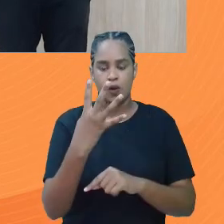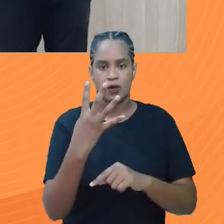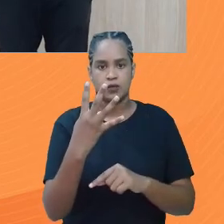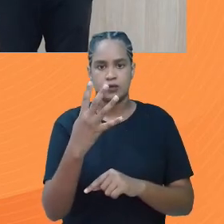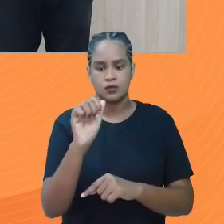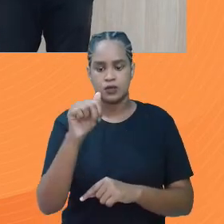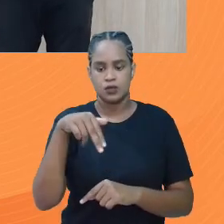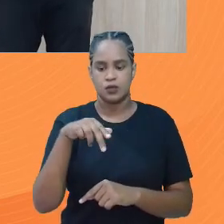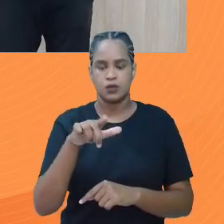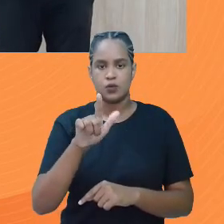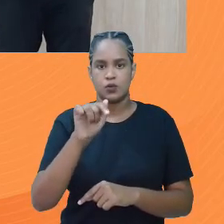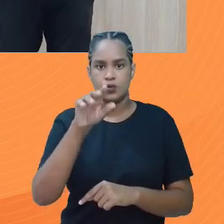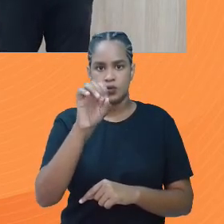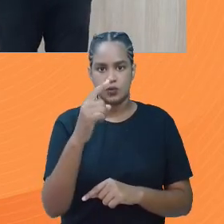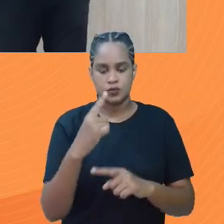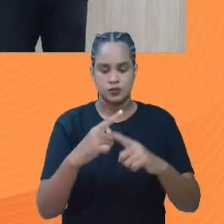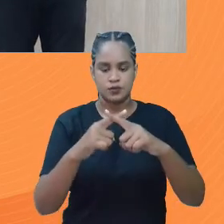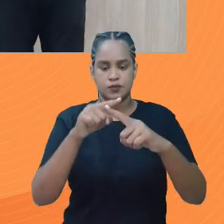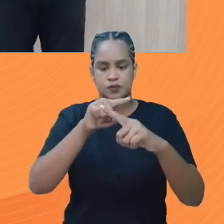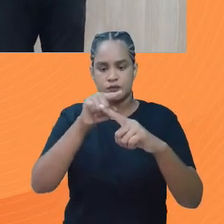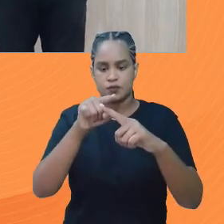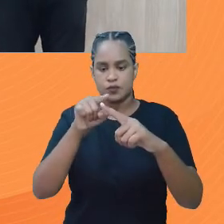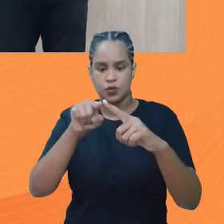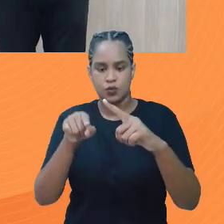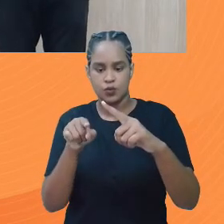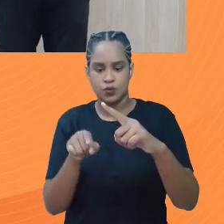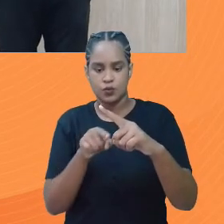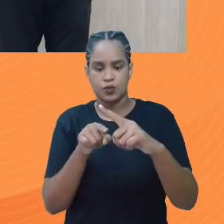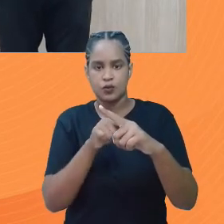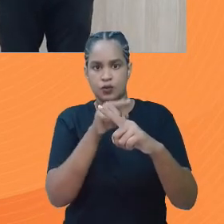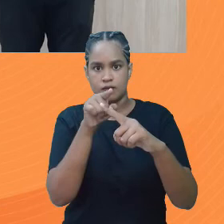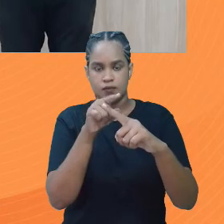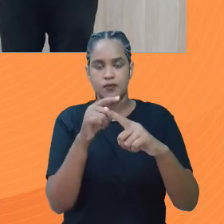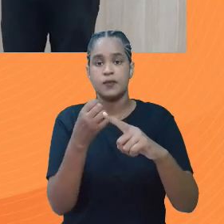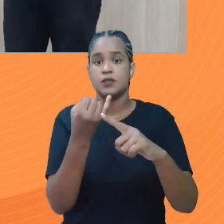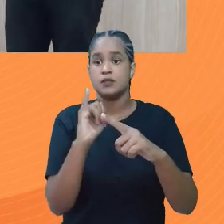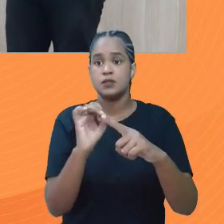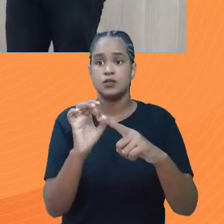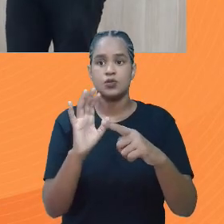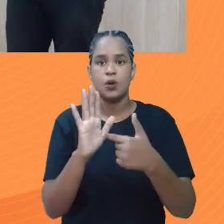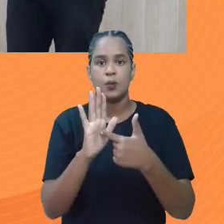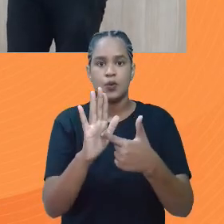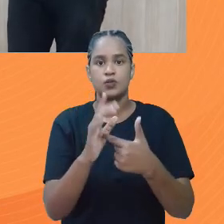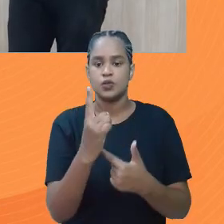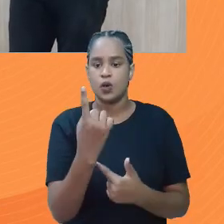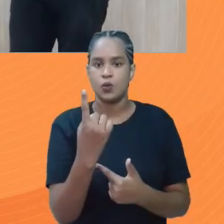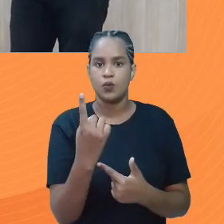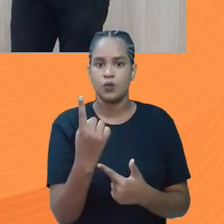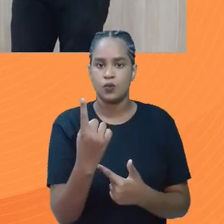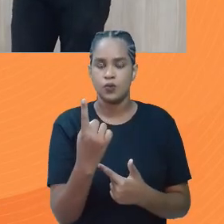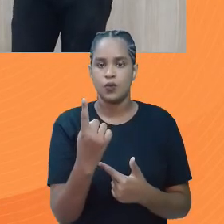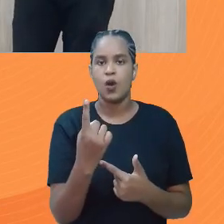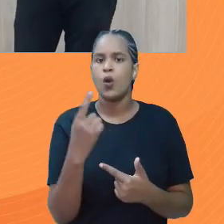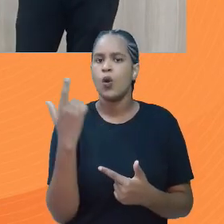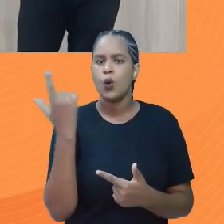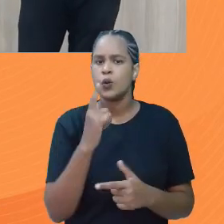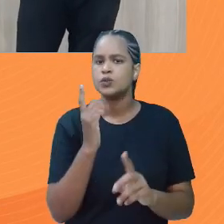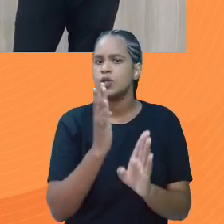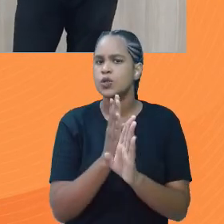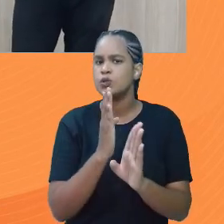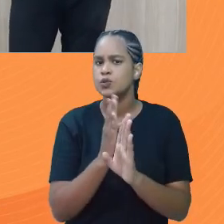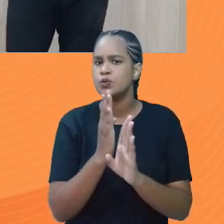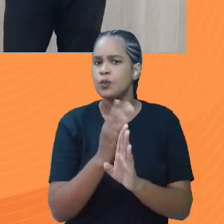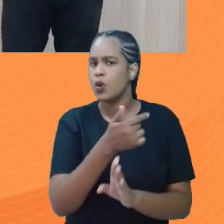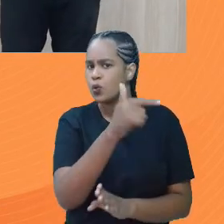A pergunta é, se eu informar apenas um ângulo, tá? Eu consigo encontrar todos os outros